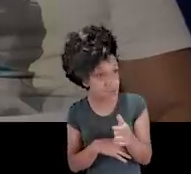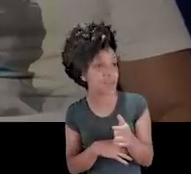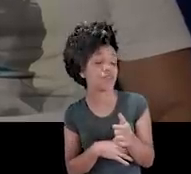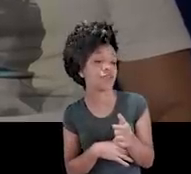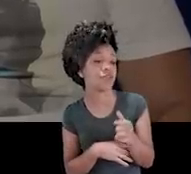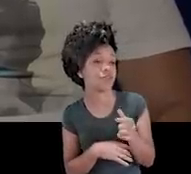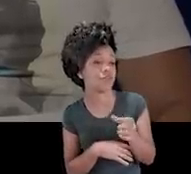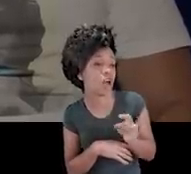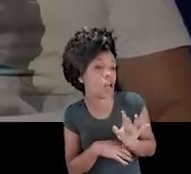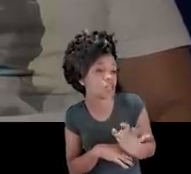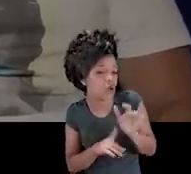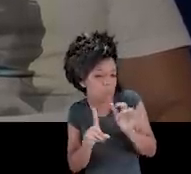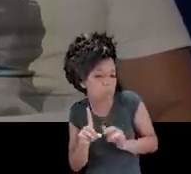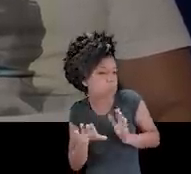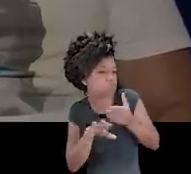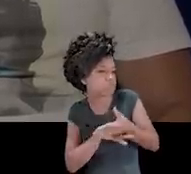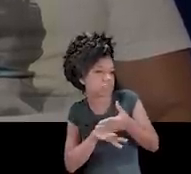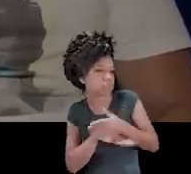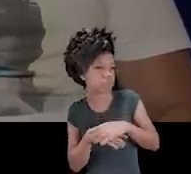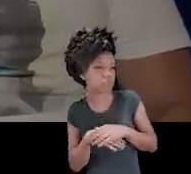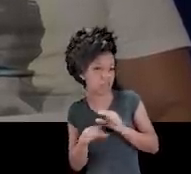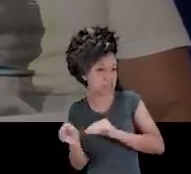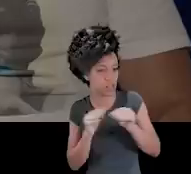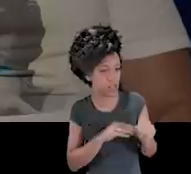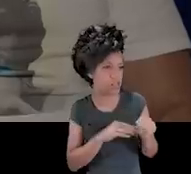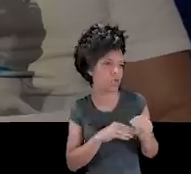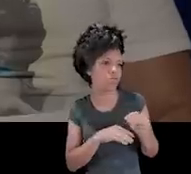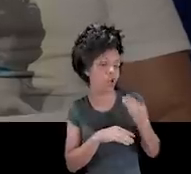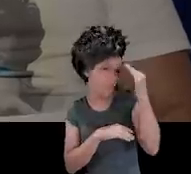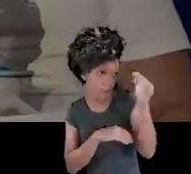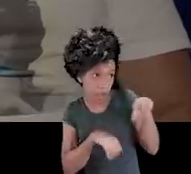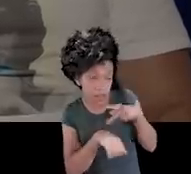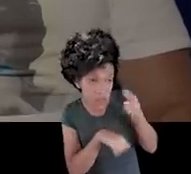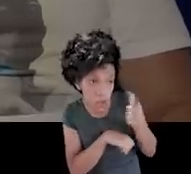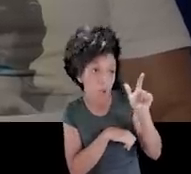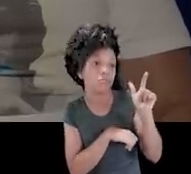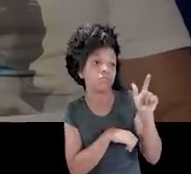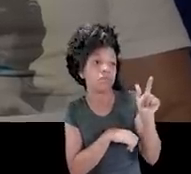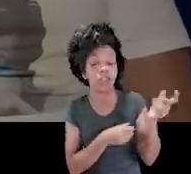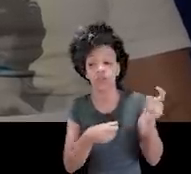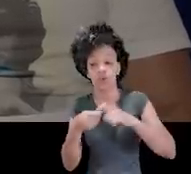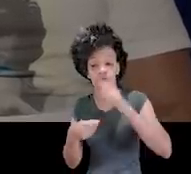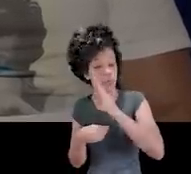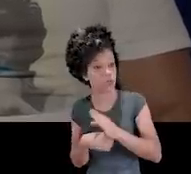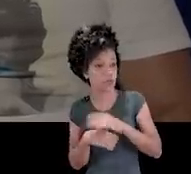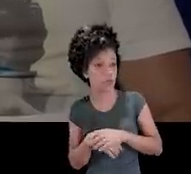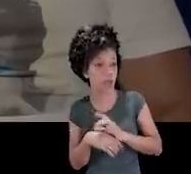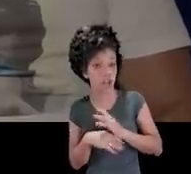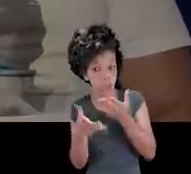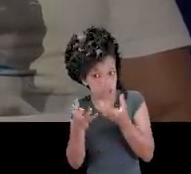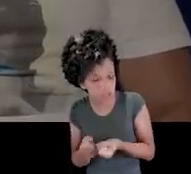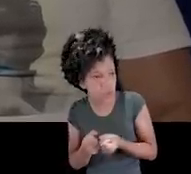interessante, ela é apenas uma figurante. Saiu do Brasil, tornou-se famosa lá fora. Quando voltou ao Brasil, ela só aceitou